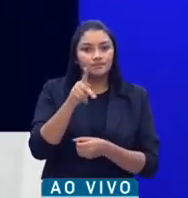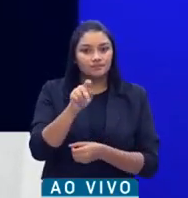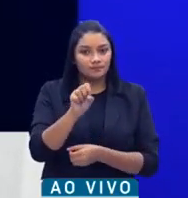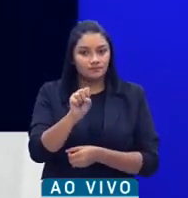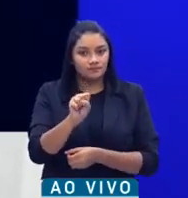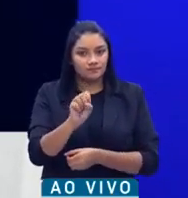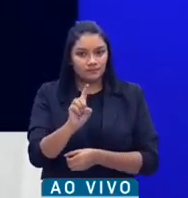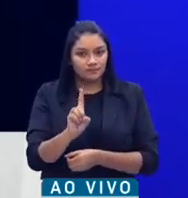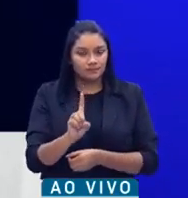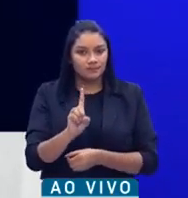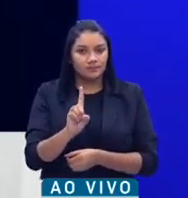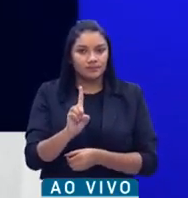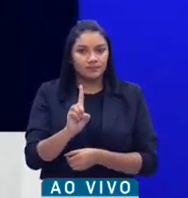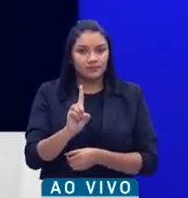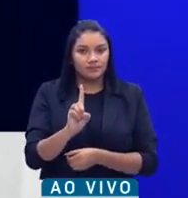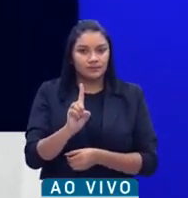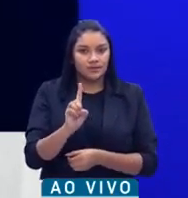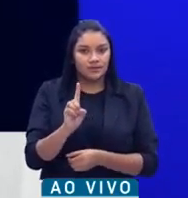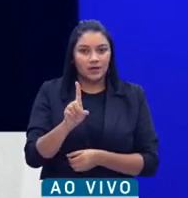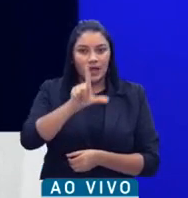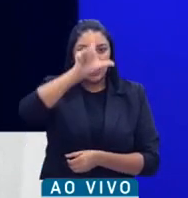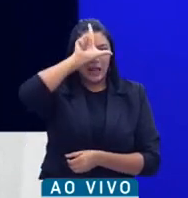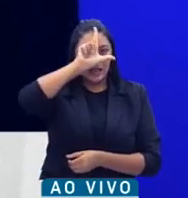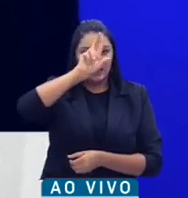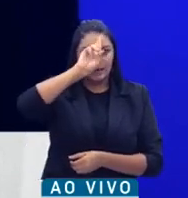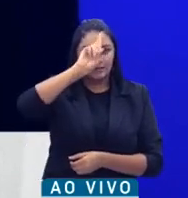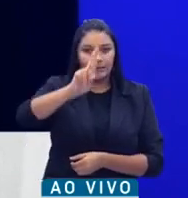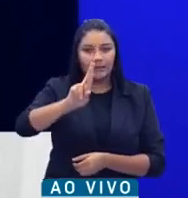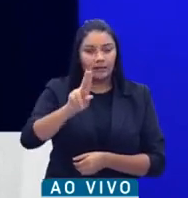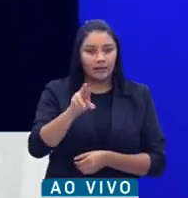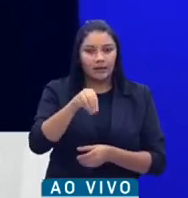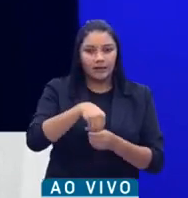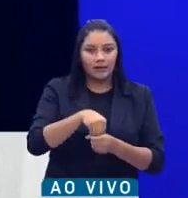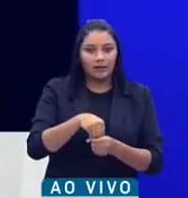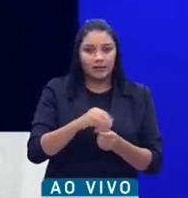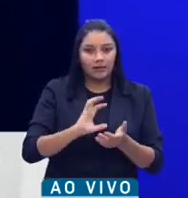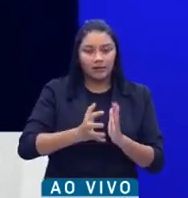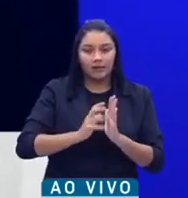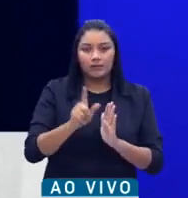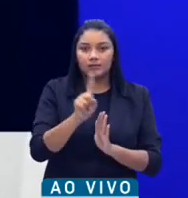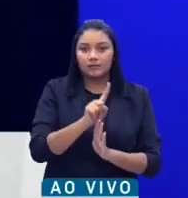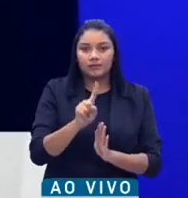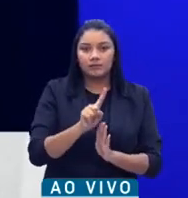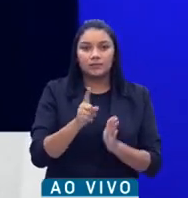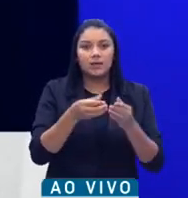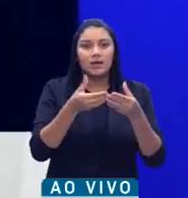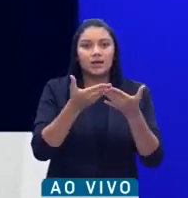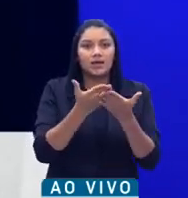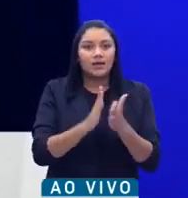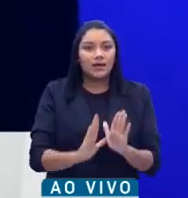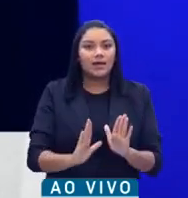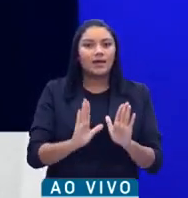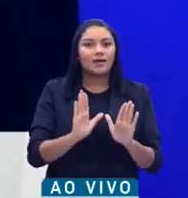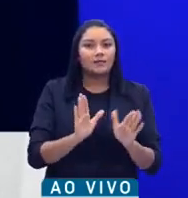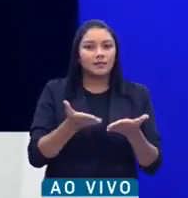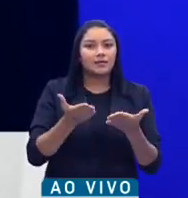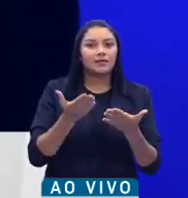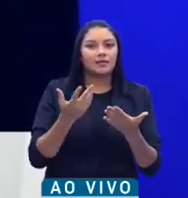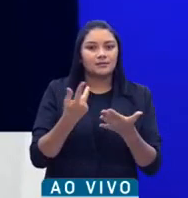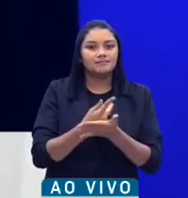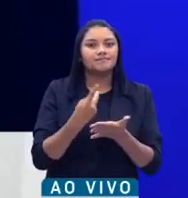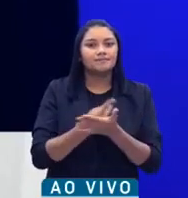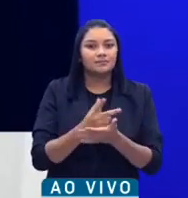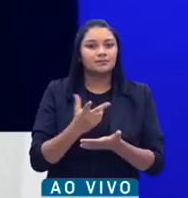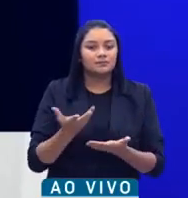não são do PSD. Estão lá a serviço de grupos políticos para desestabilizar. Mas a gente tem maturidade,